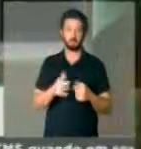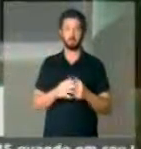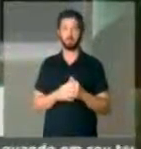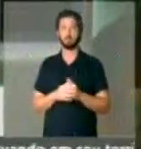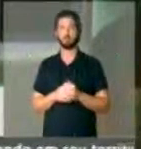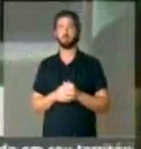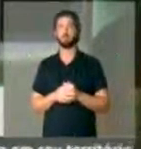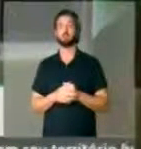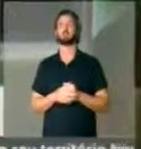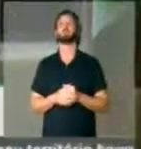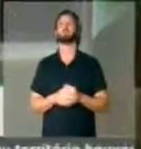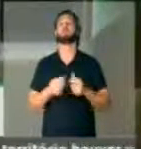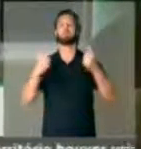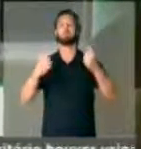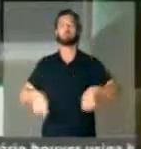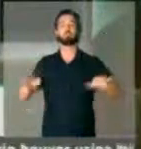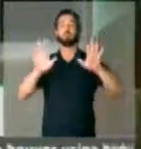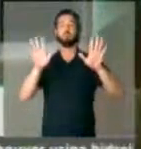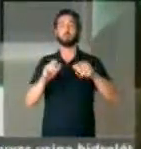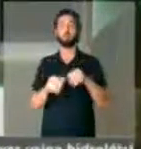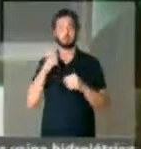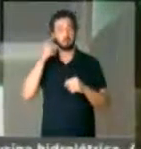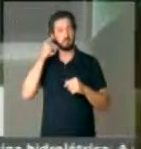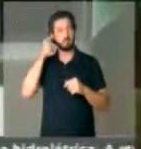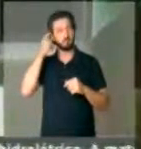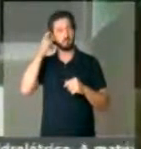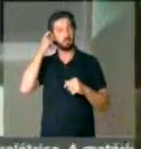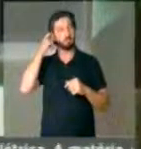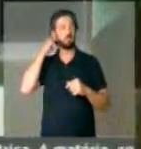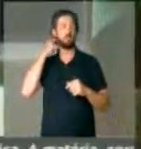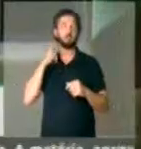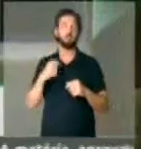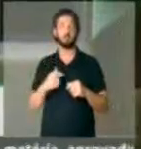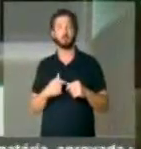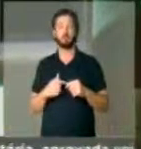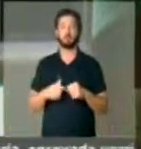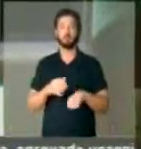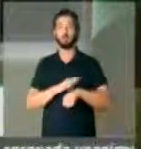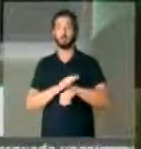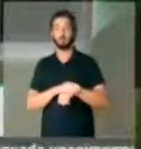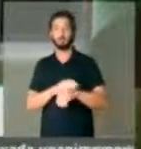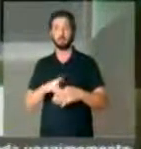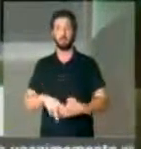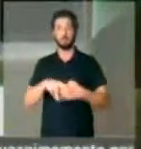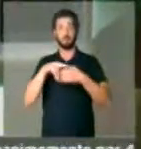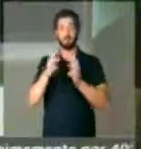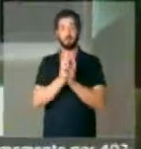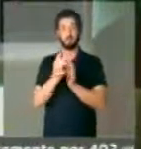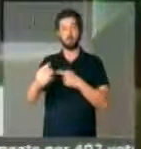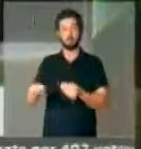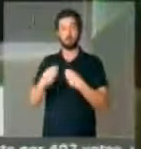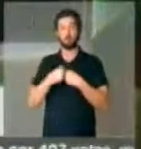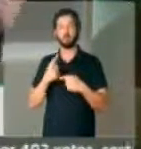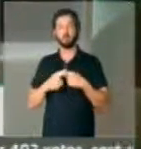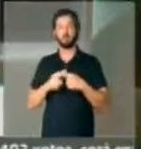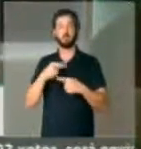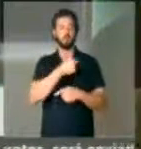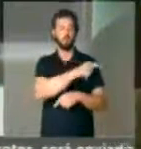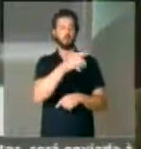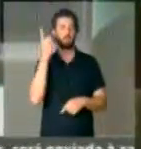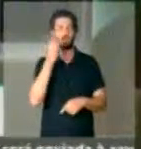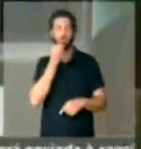expediente, vou dispensar o tempo que a liderança do meu partido me deu para que os